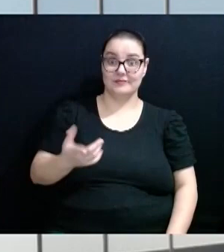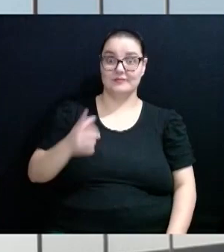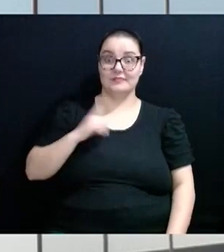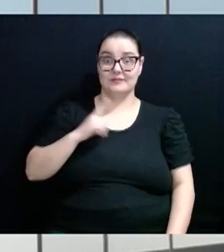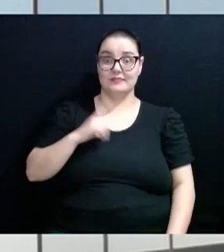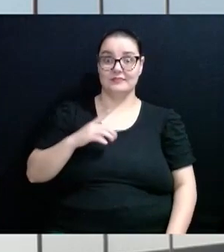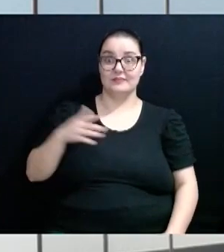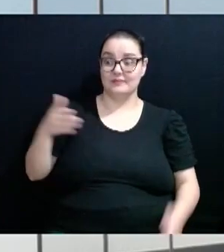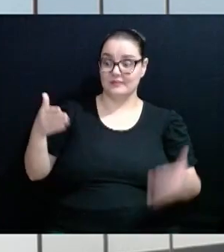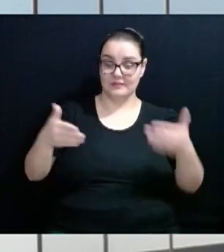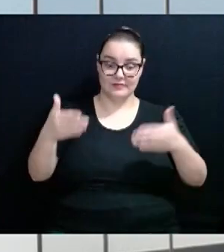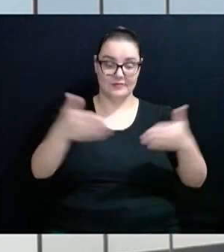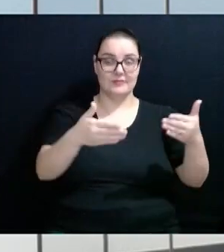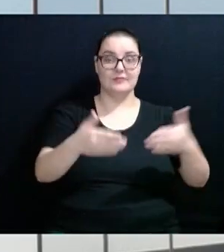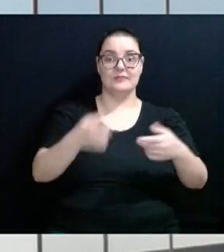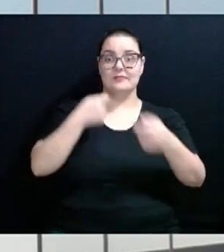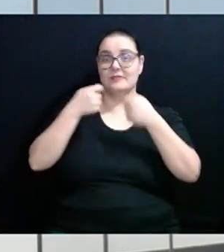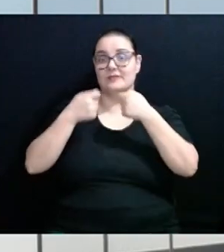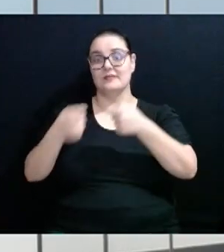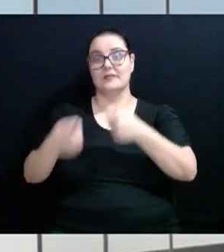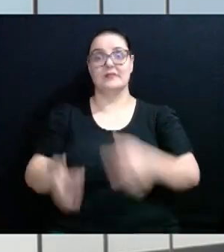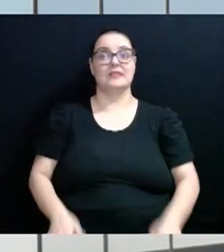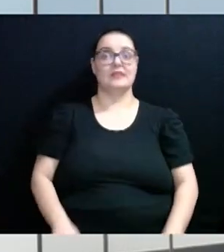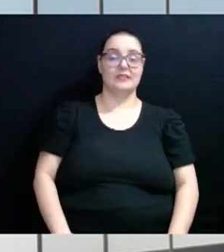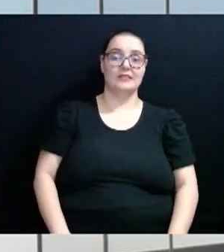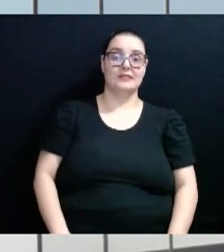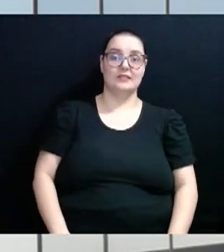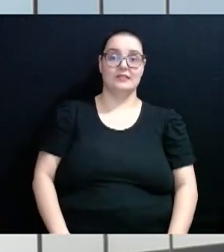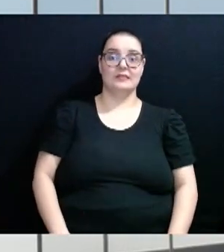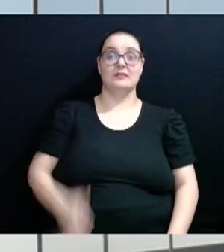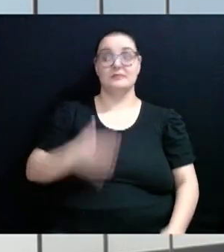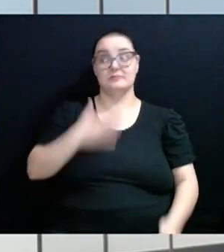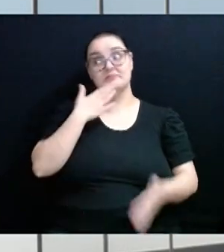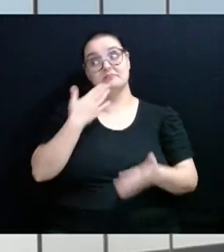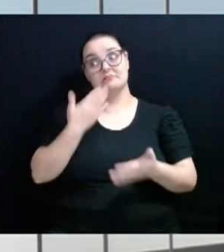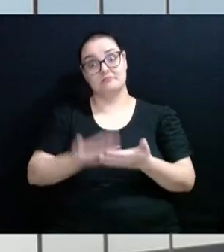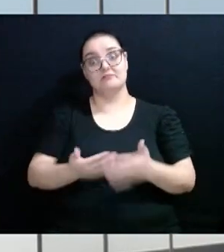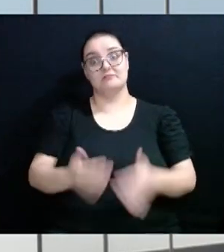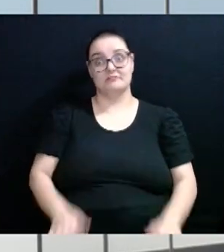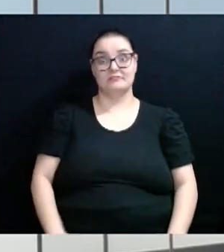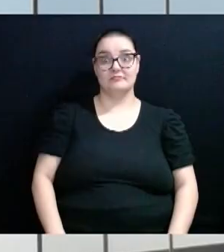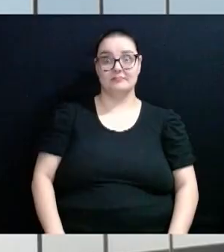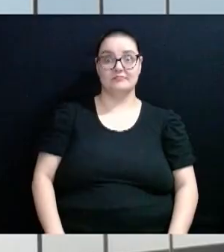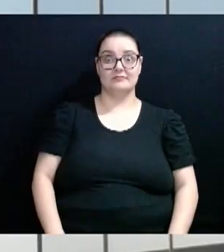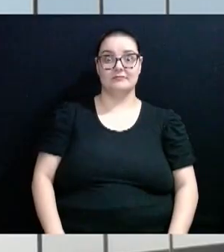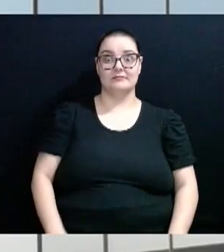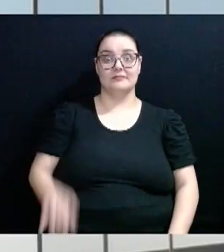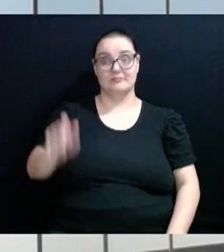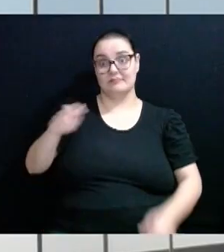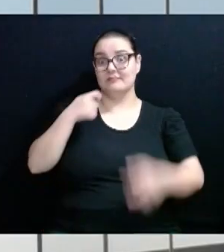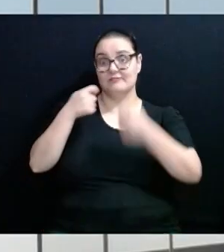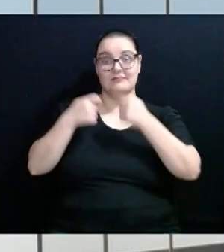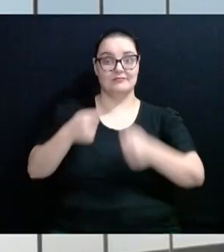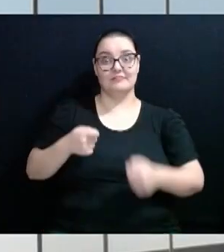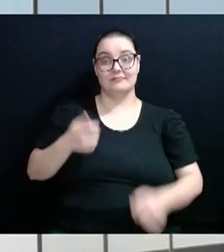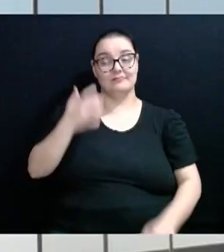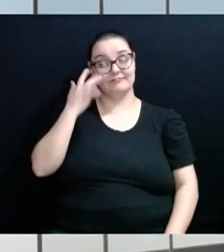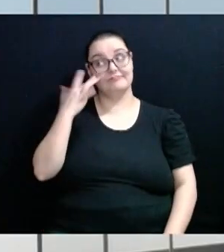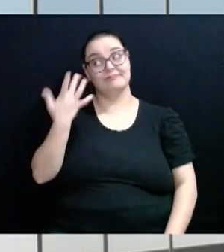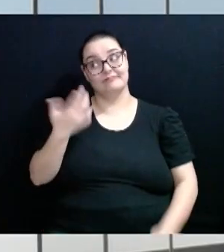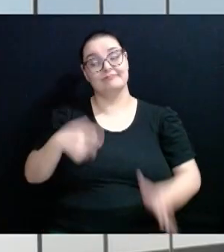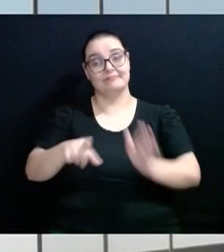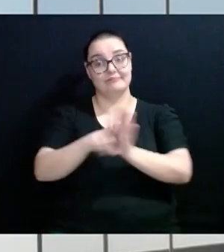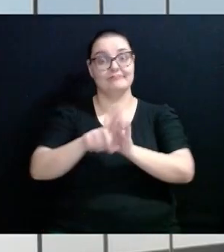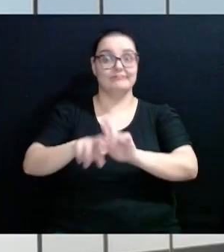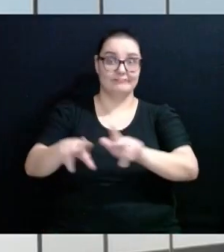de entrevistas, né, e que me surpreende que o entrevistador mal sabe do assunto